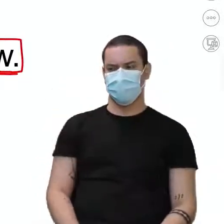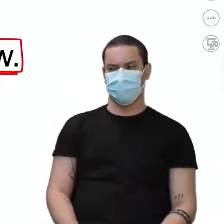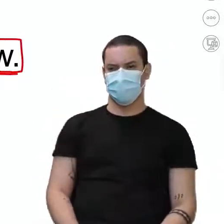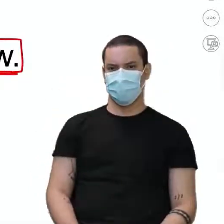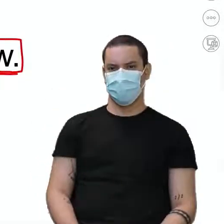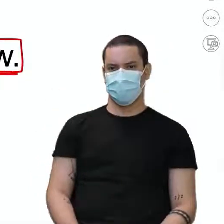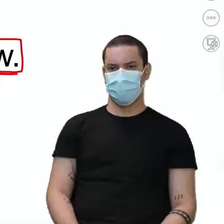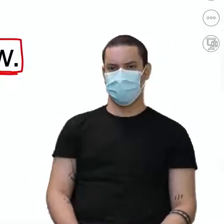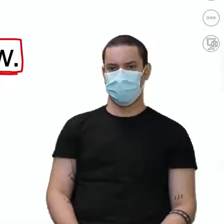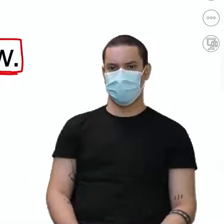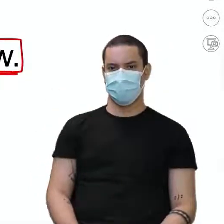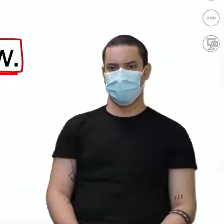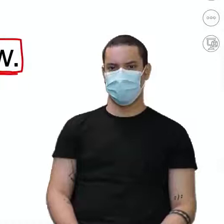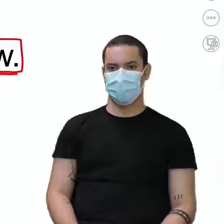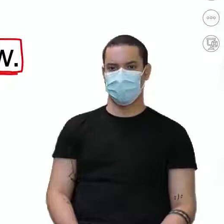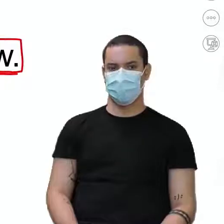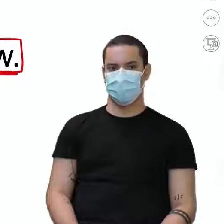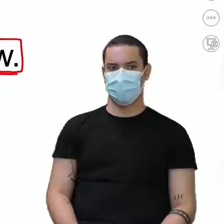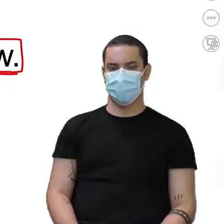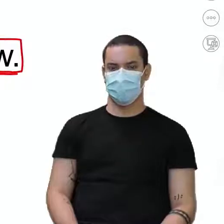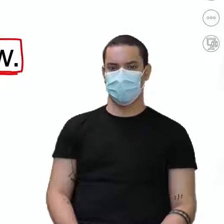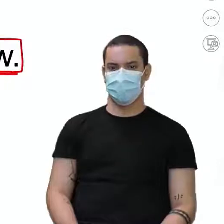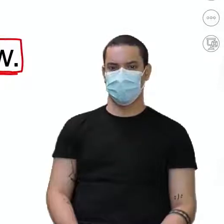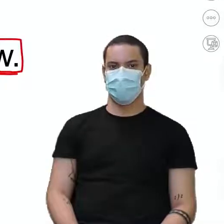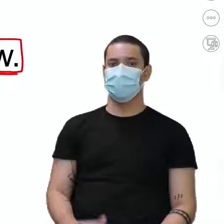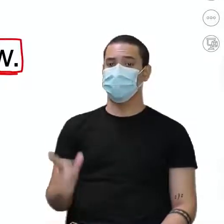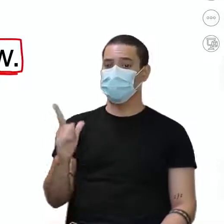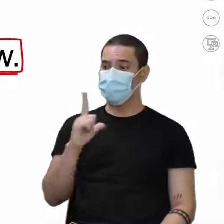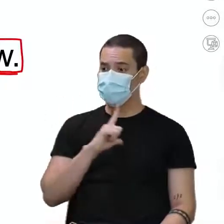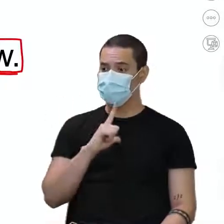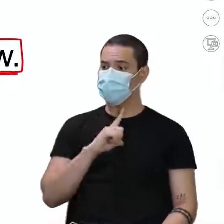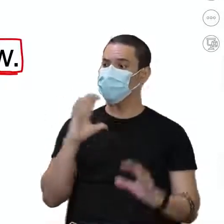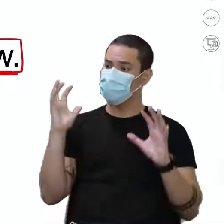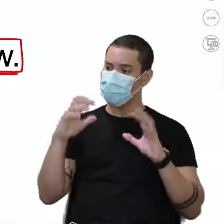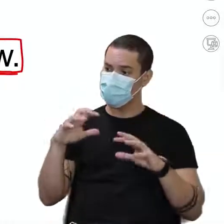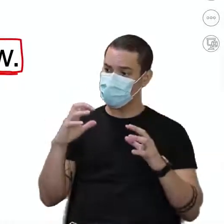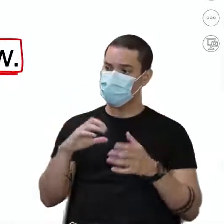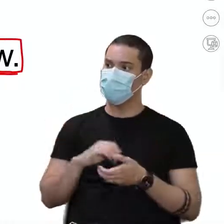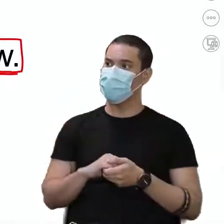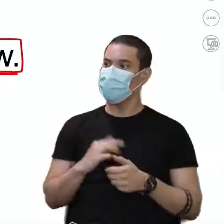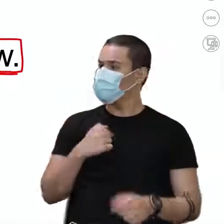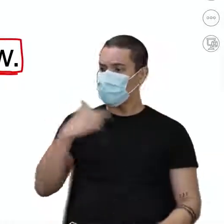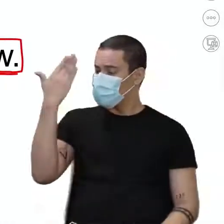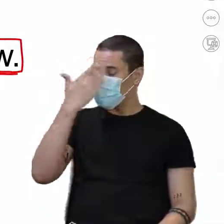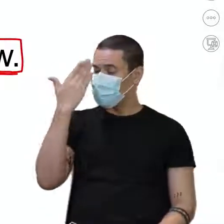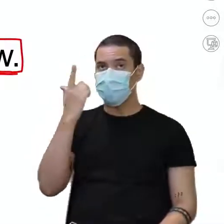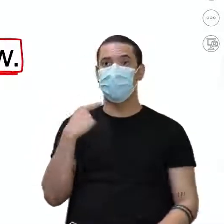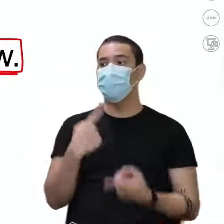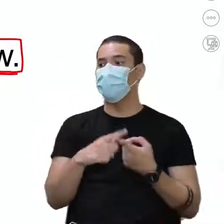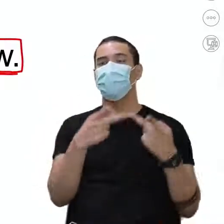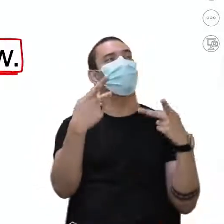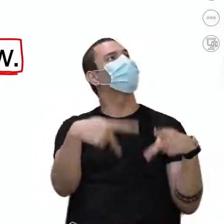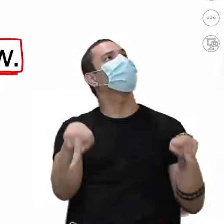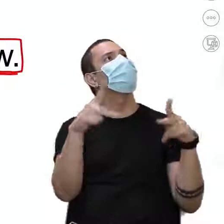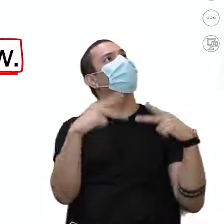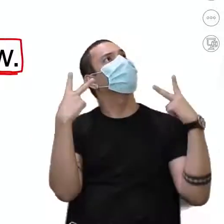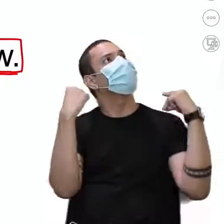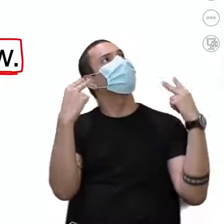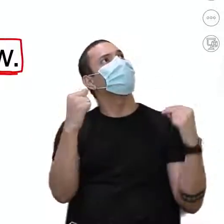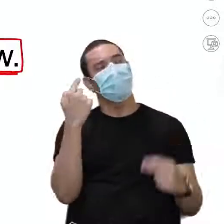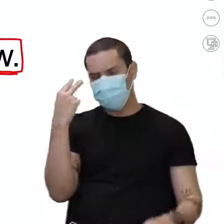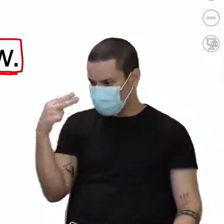has been raining, ou seja, andou chovendo. Eu não vi, mas andou chovendo e eu sei disso